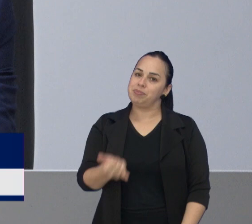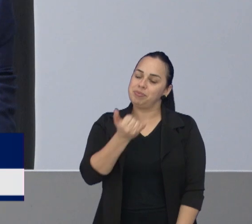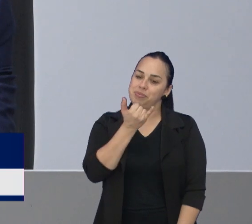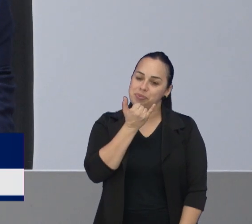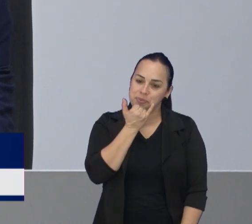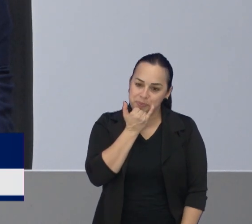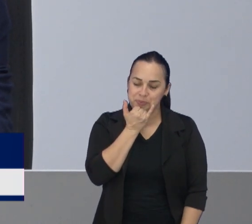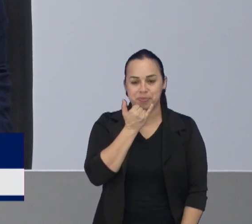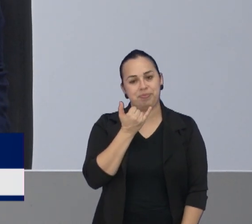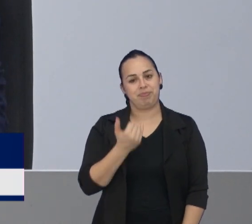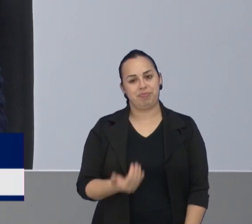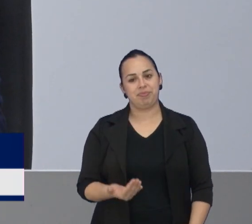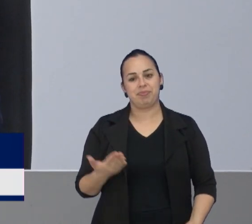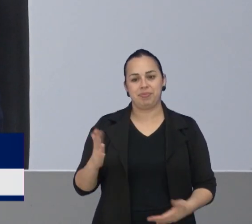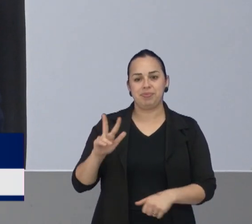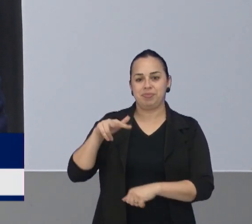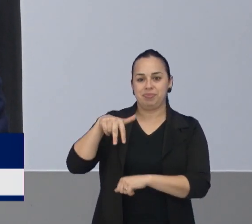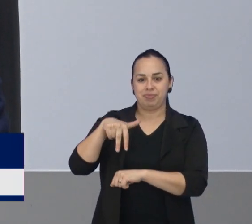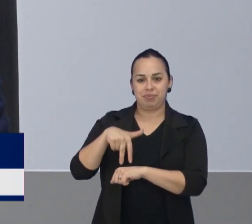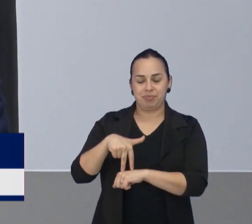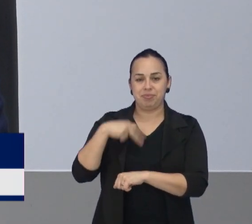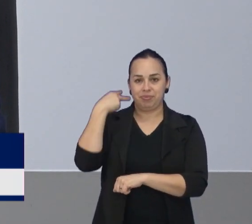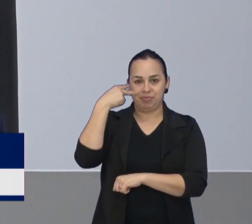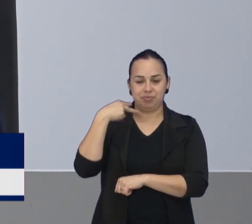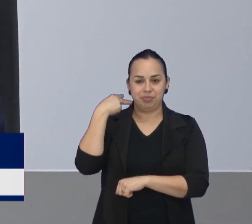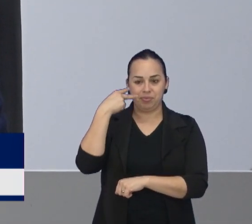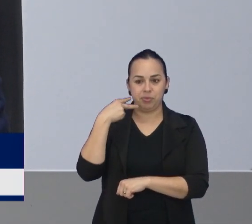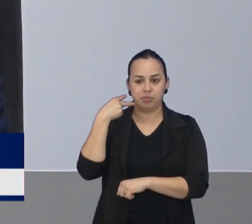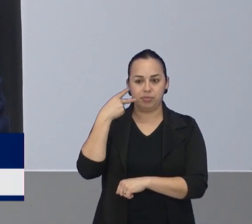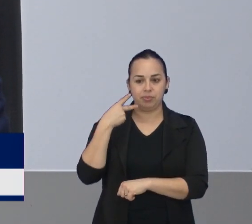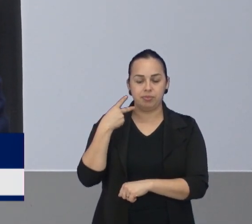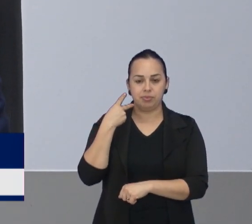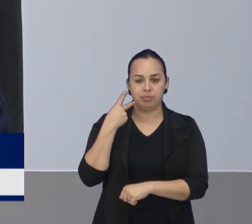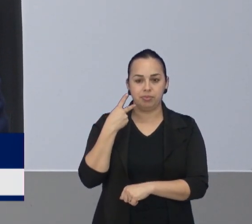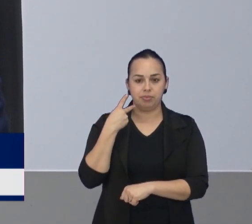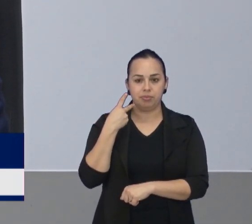Desculpa, com a palavra o vereador